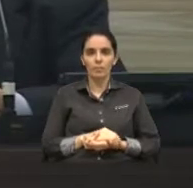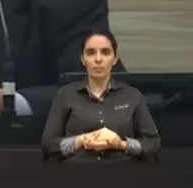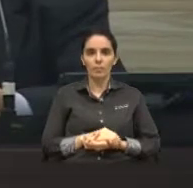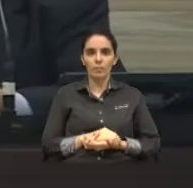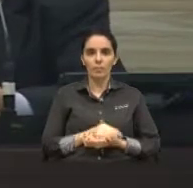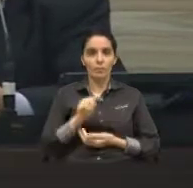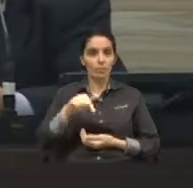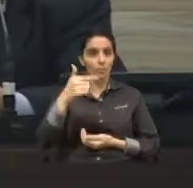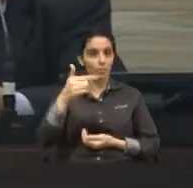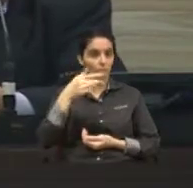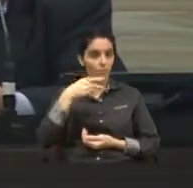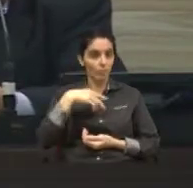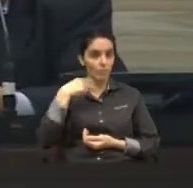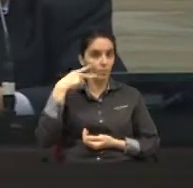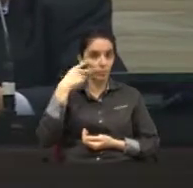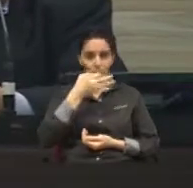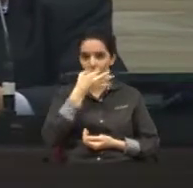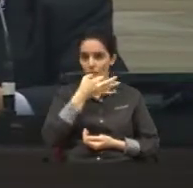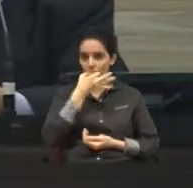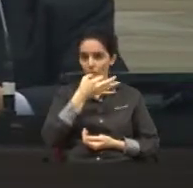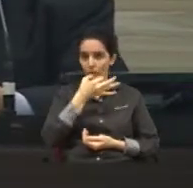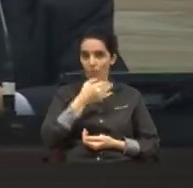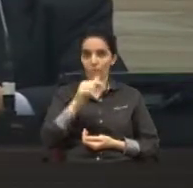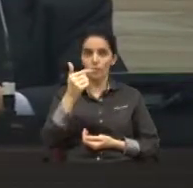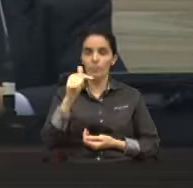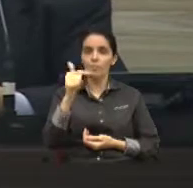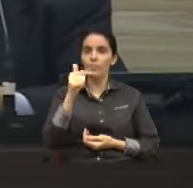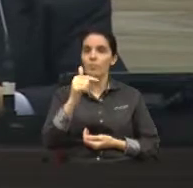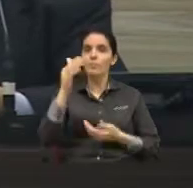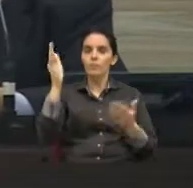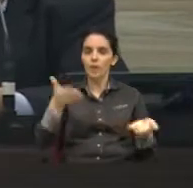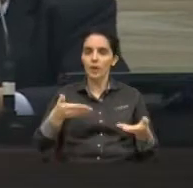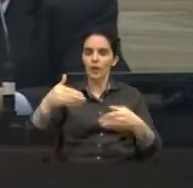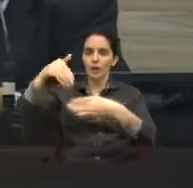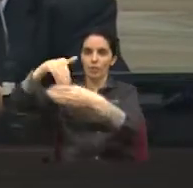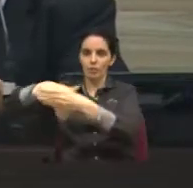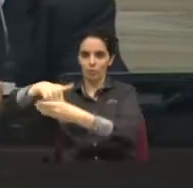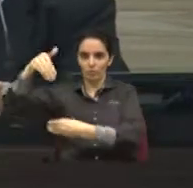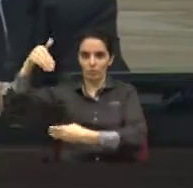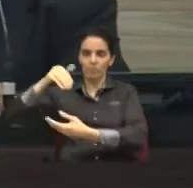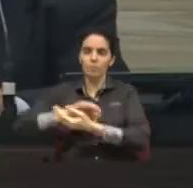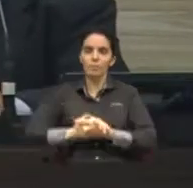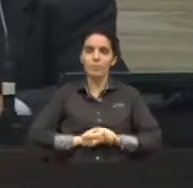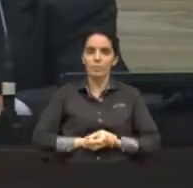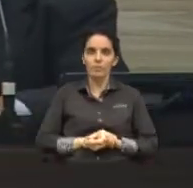Alguém mais deseja discutir? Não havendo, vai à votação.